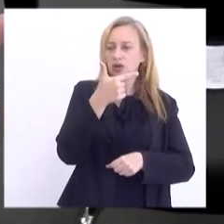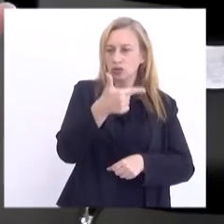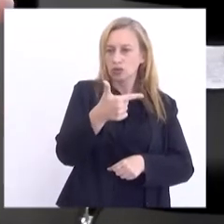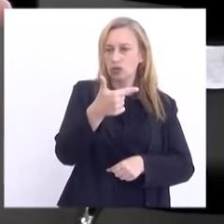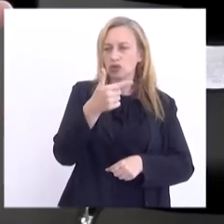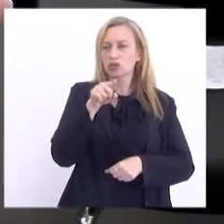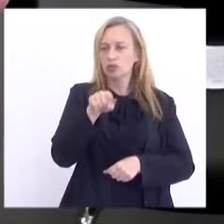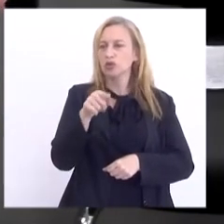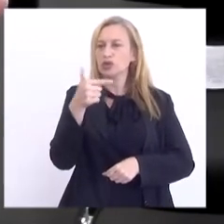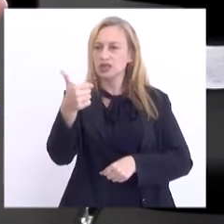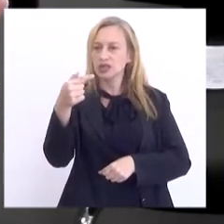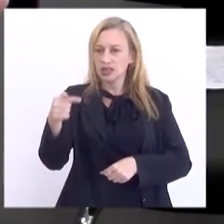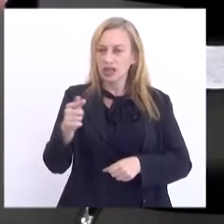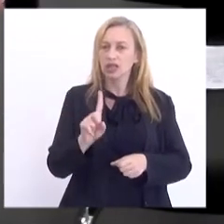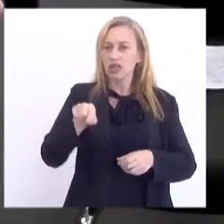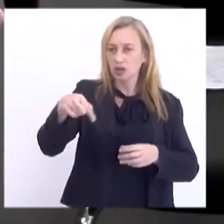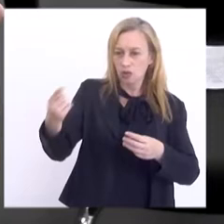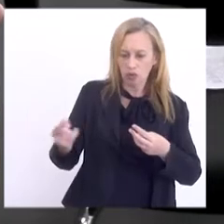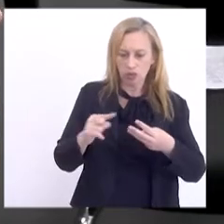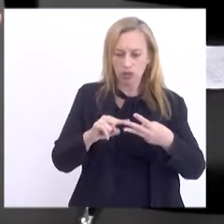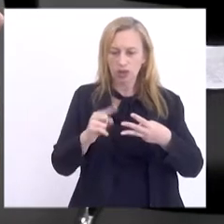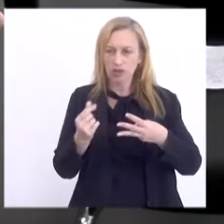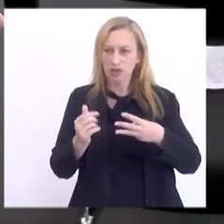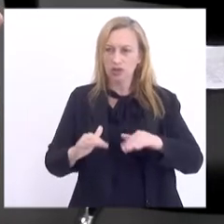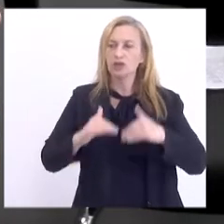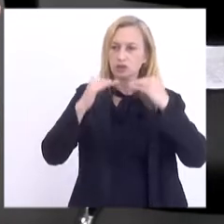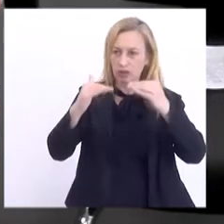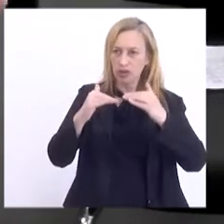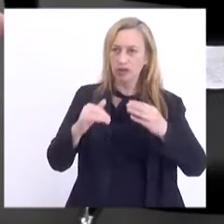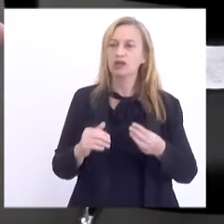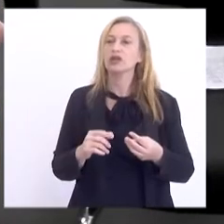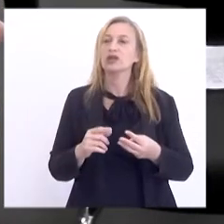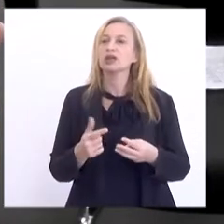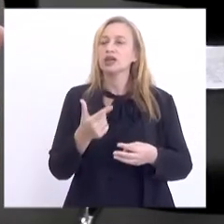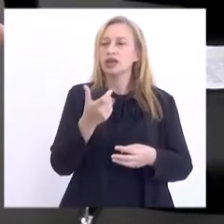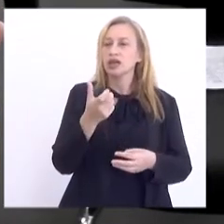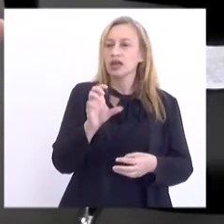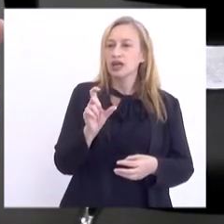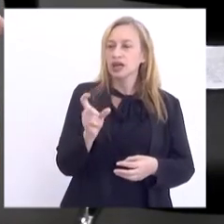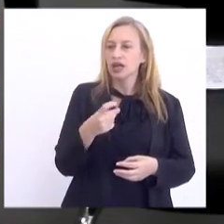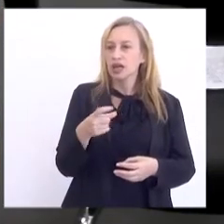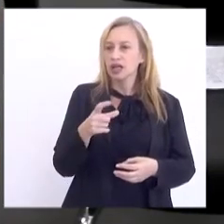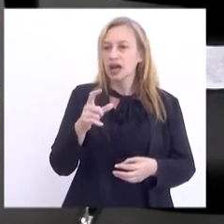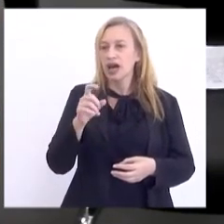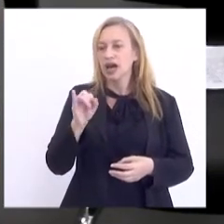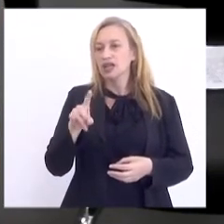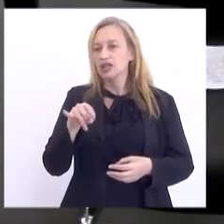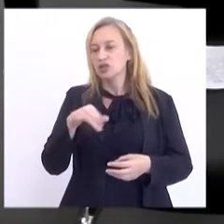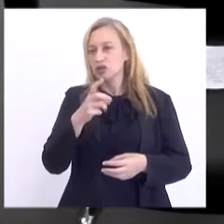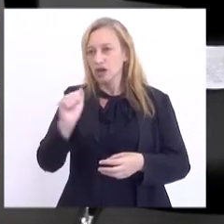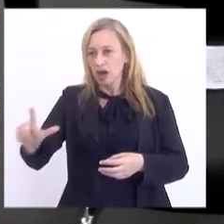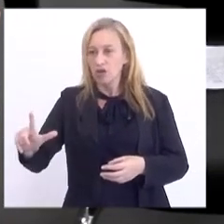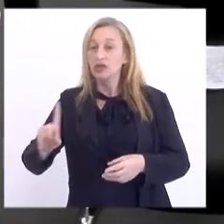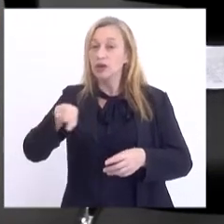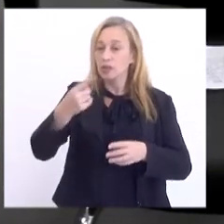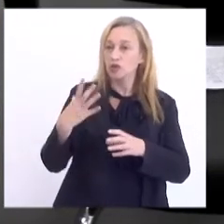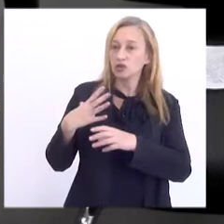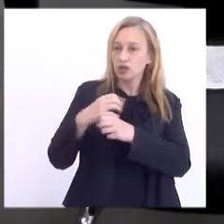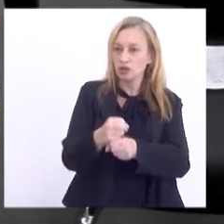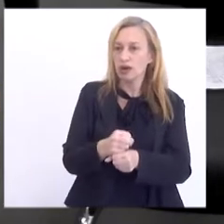tem uma conta que é superávit sim que é crédito adicional e depois que ele for contabilizado